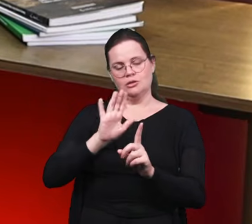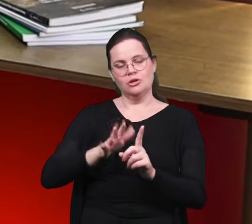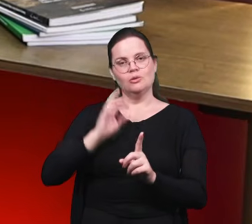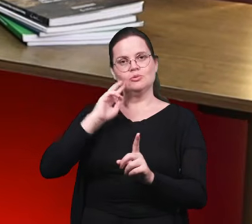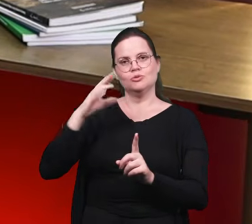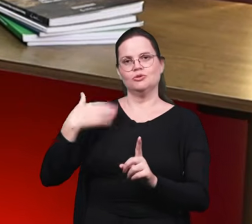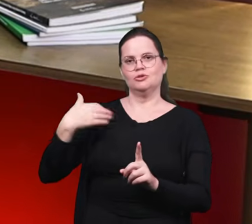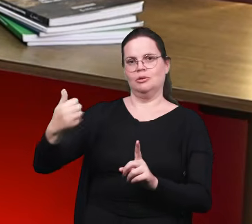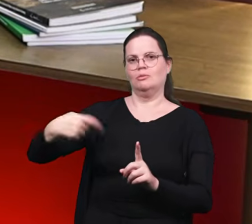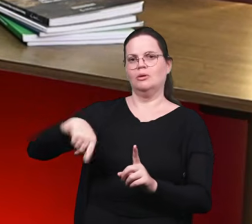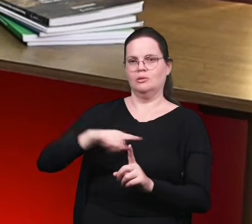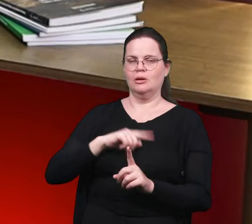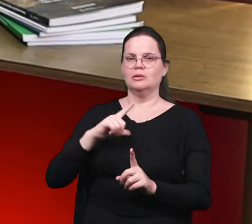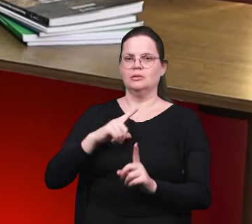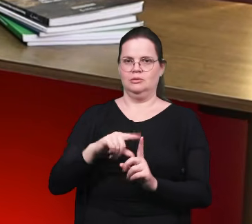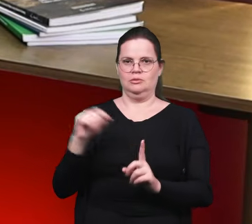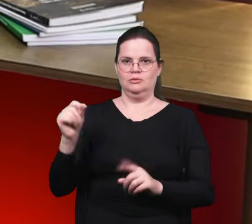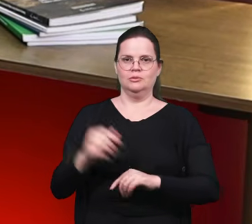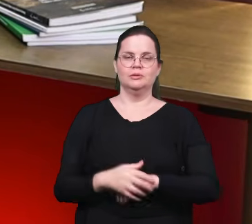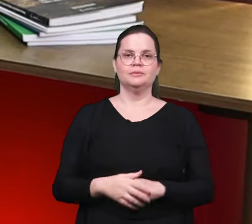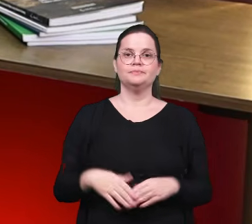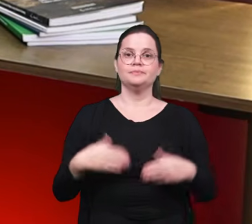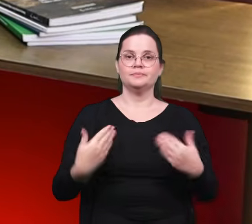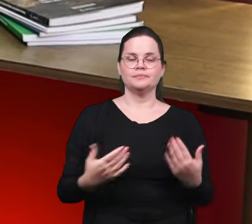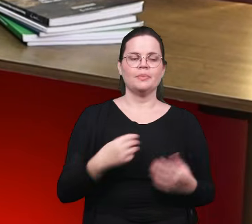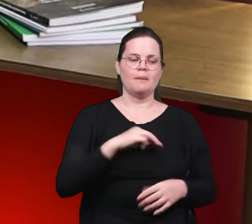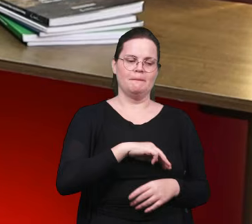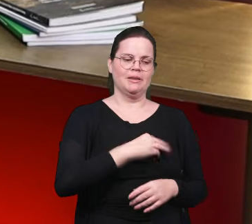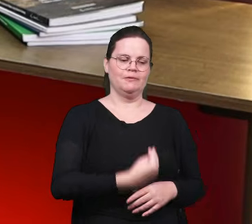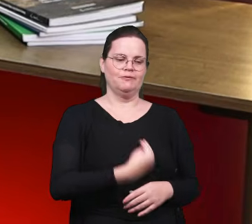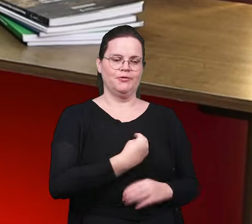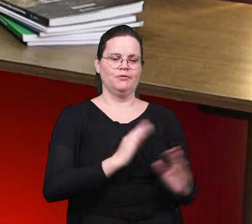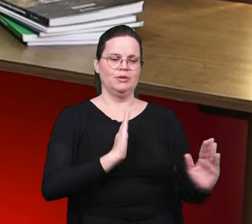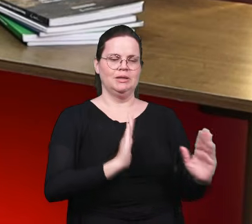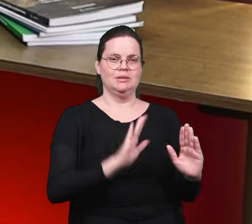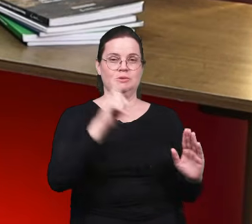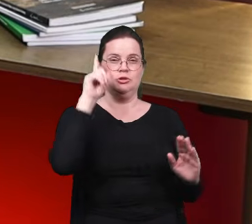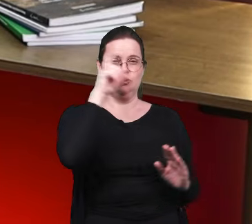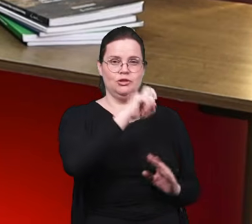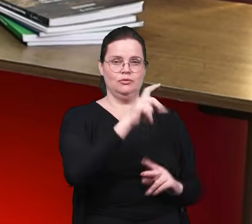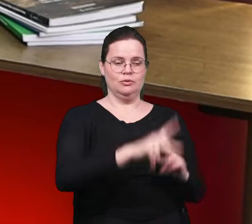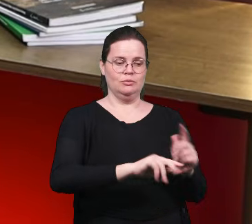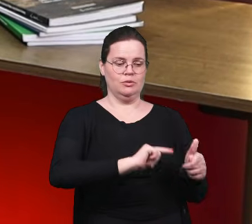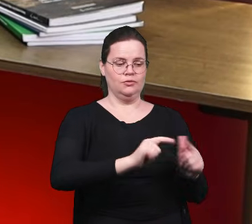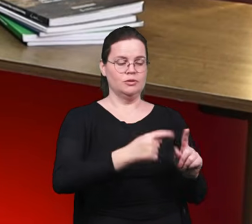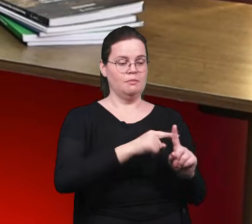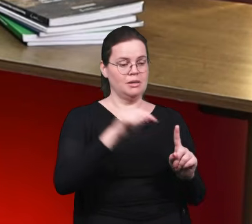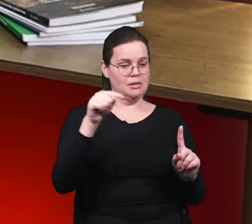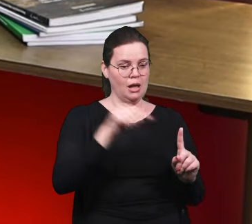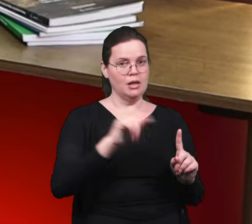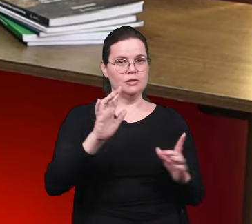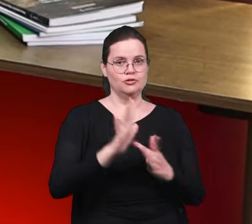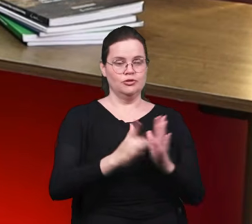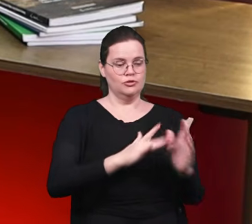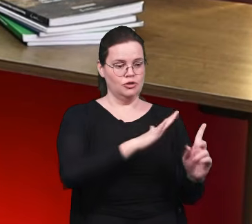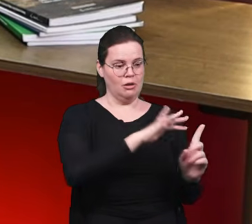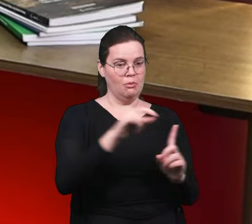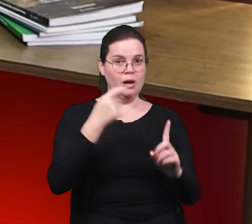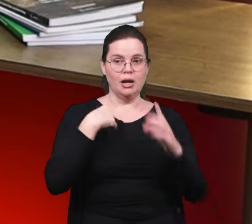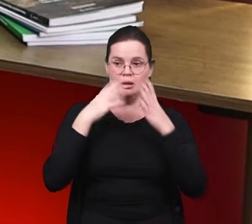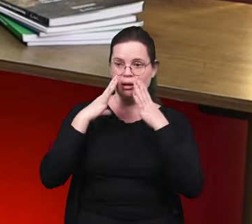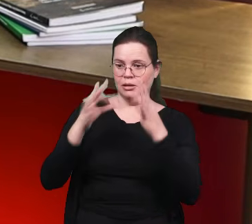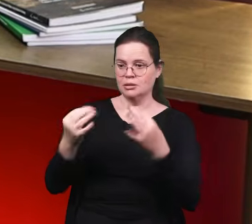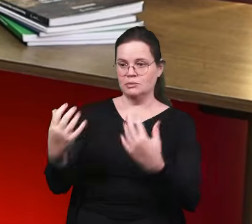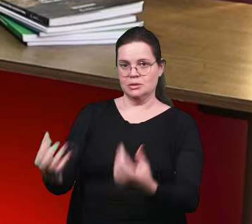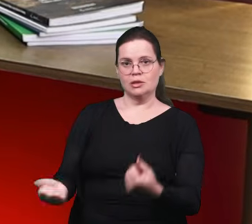Mateus viveu isso, né? Nesse momento conturbado da vida de Israel, mas ele ouviu esse chamado. E nós queríamos